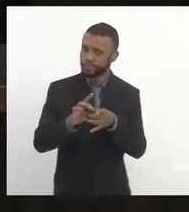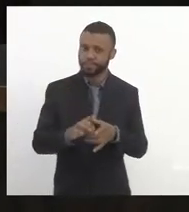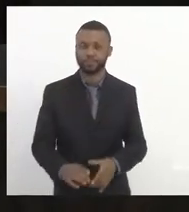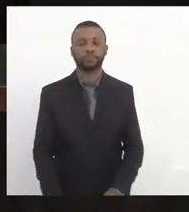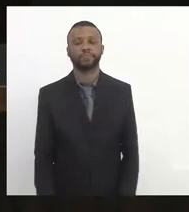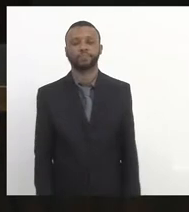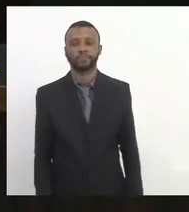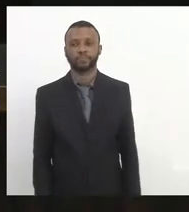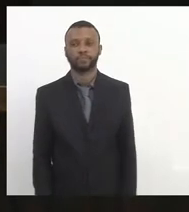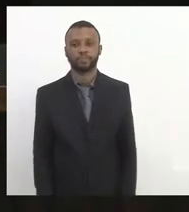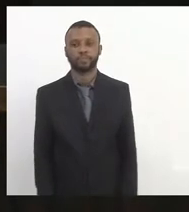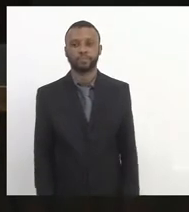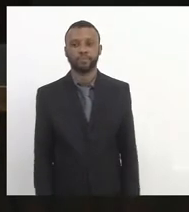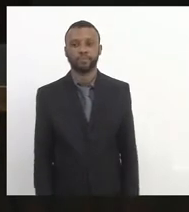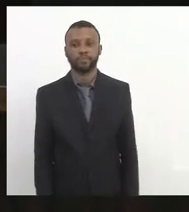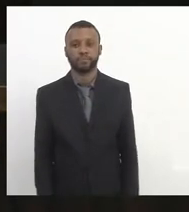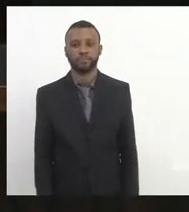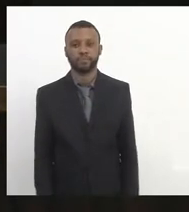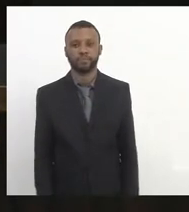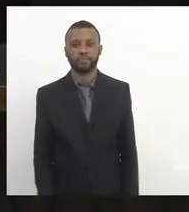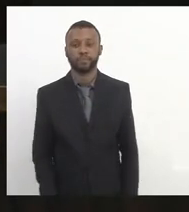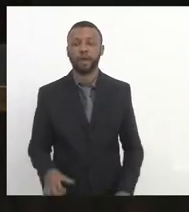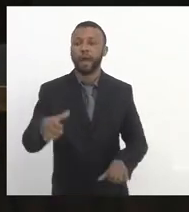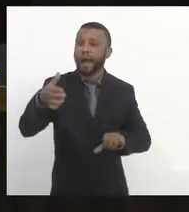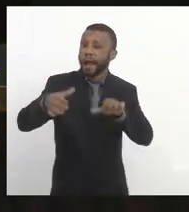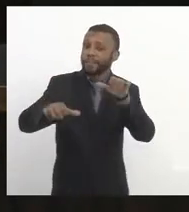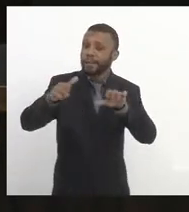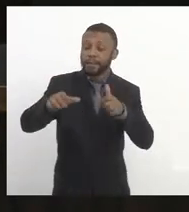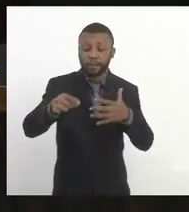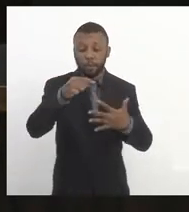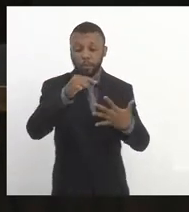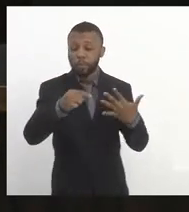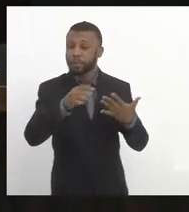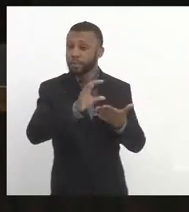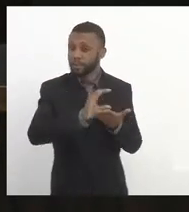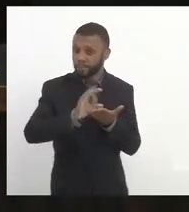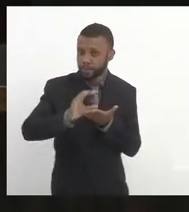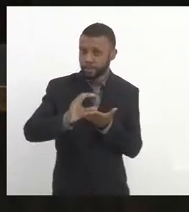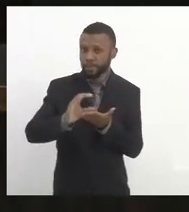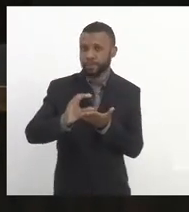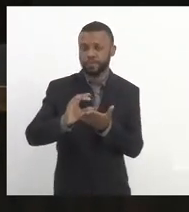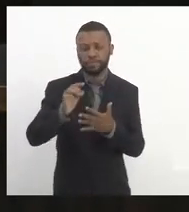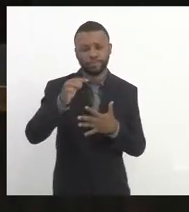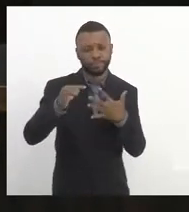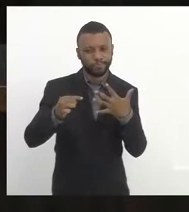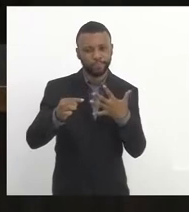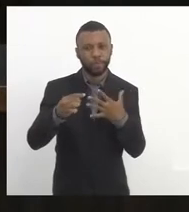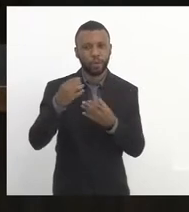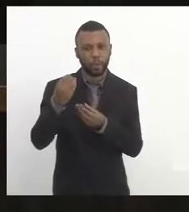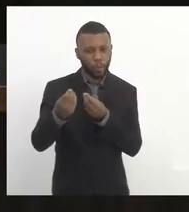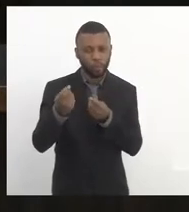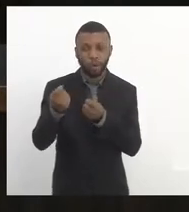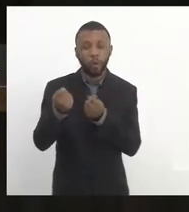Pendente de pareceres das comissões de Constituição e Justiça, de Servidores Públicos e de Orçamento, Finanças, Fiscalização Financeira e